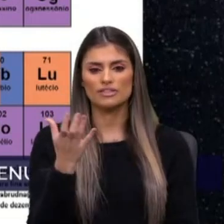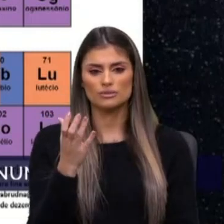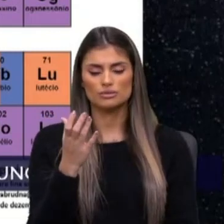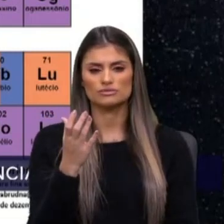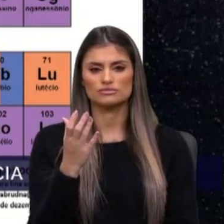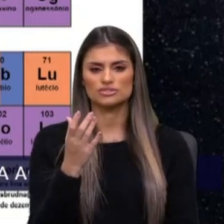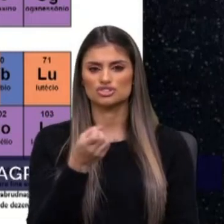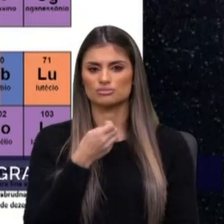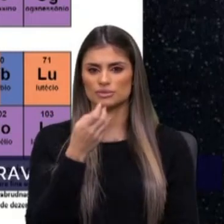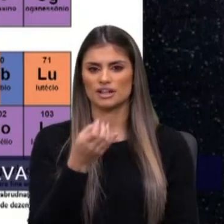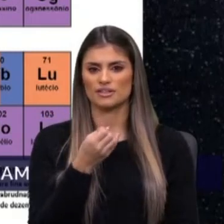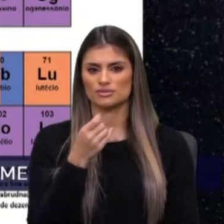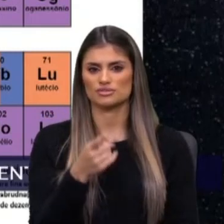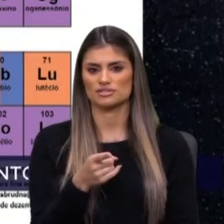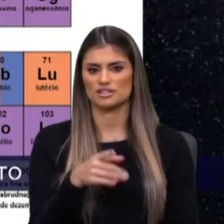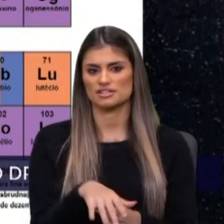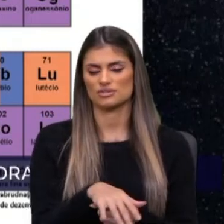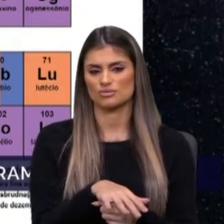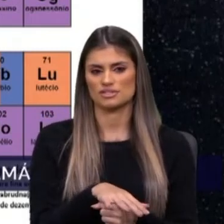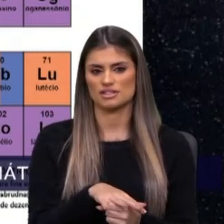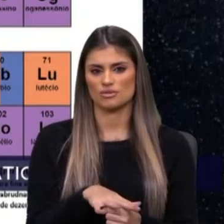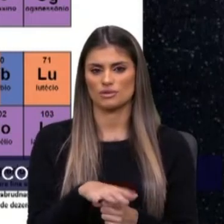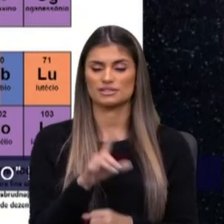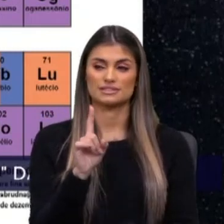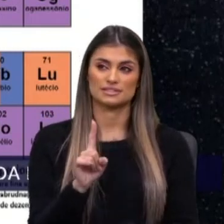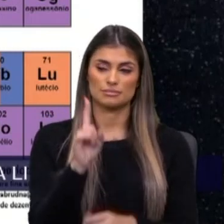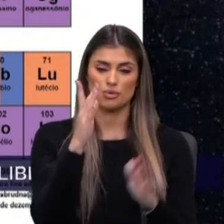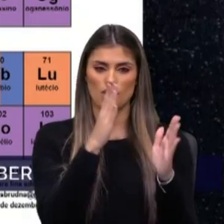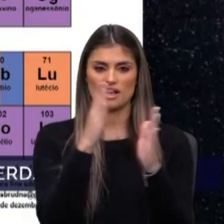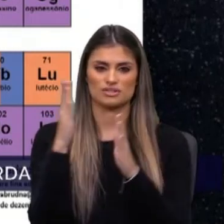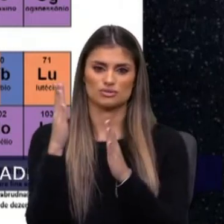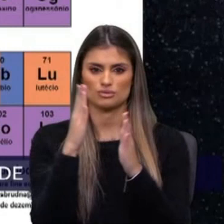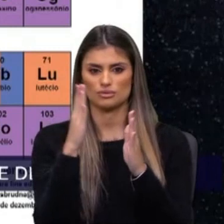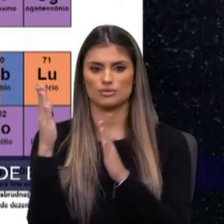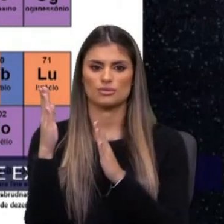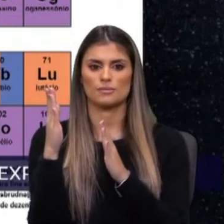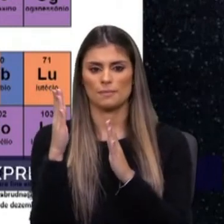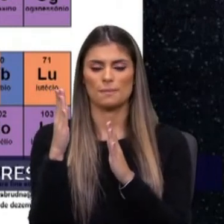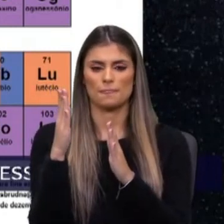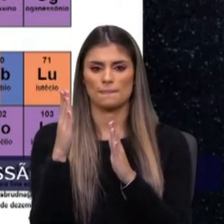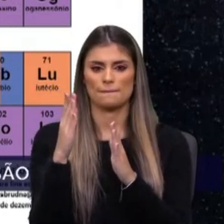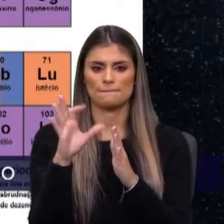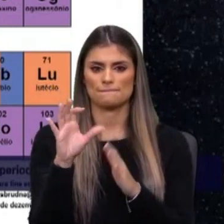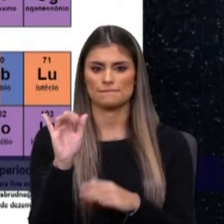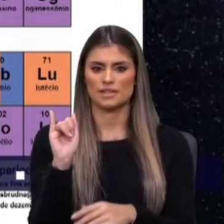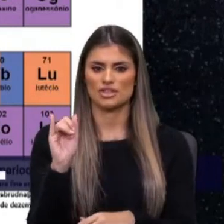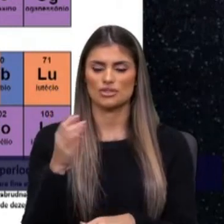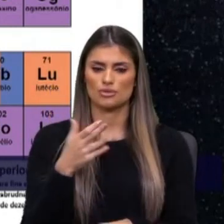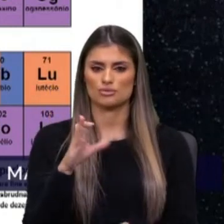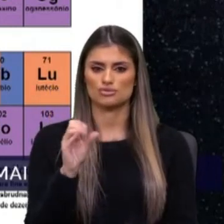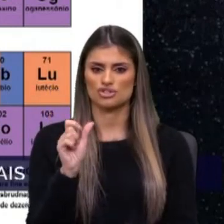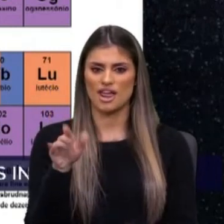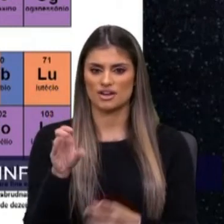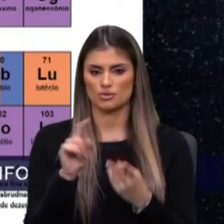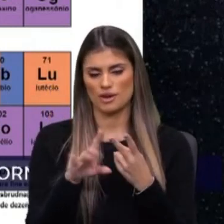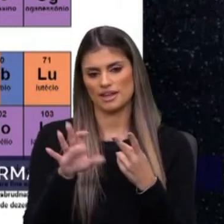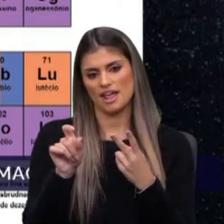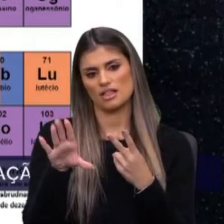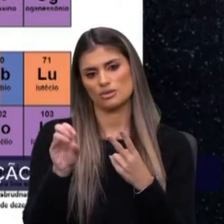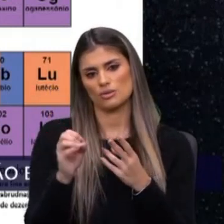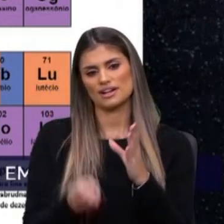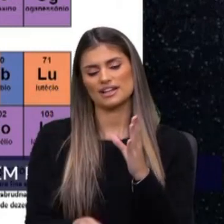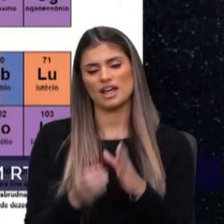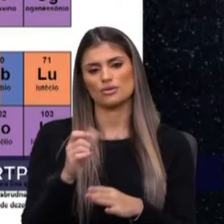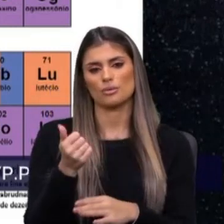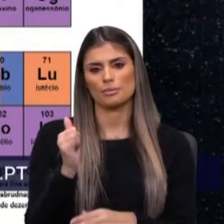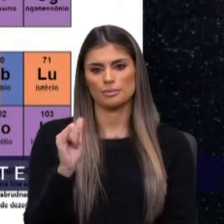sintetizados. Repara que no canto, em cima, estão os primeiros elementos os mais abundantes do universo, hidrogênio e hélio. Foram criados no Big Bang, têm aquela